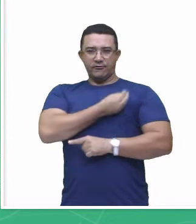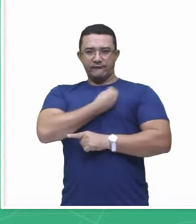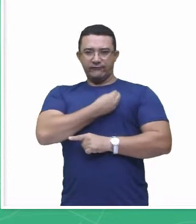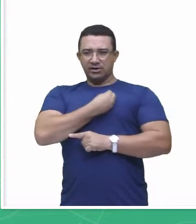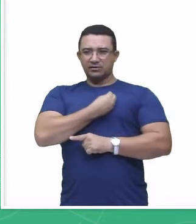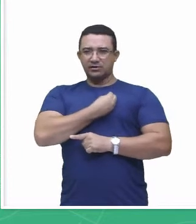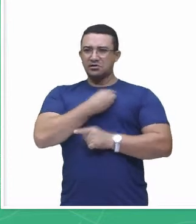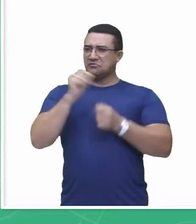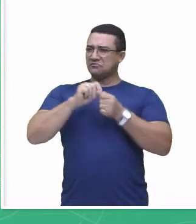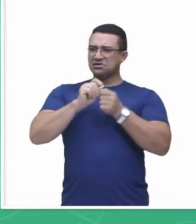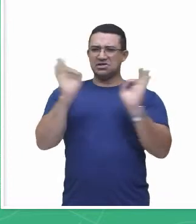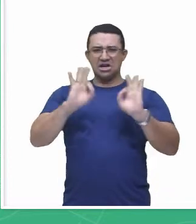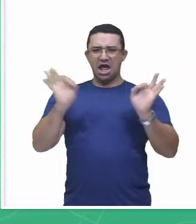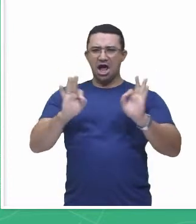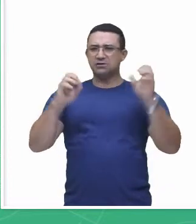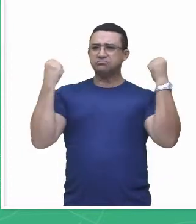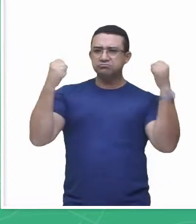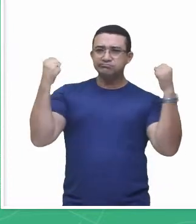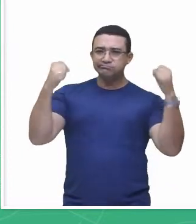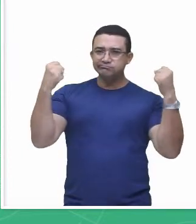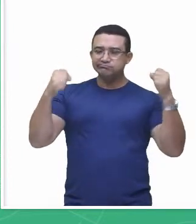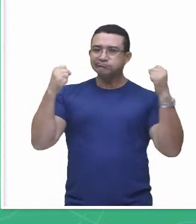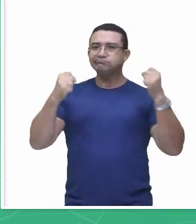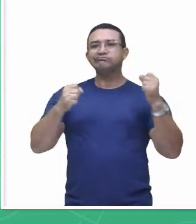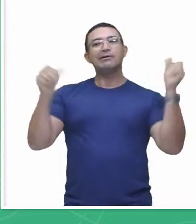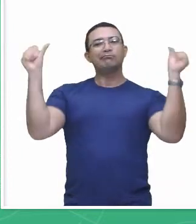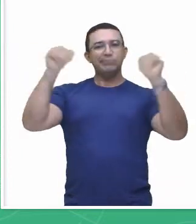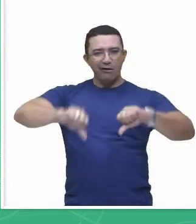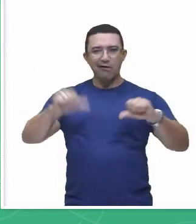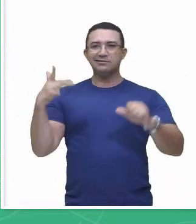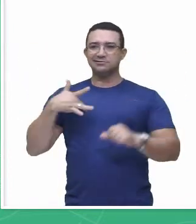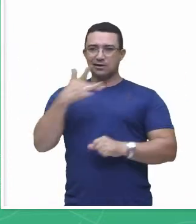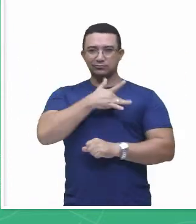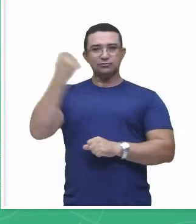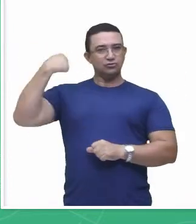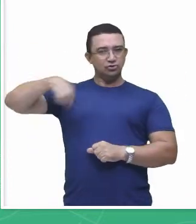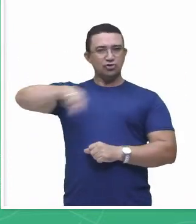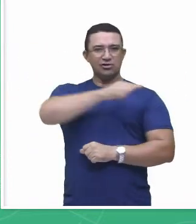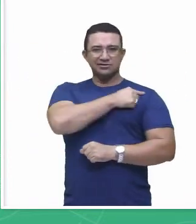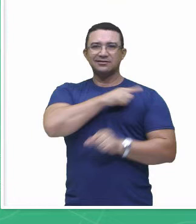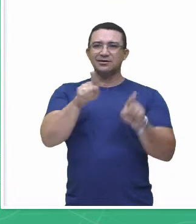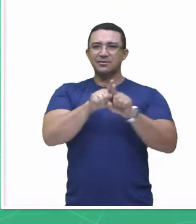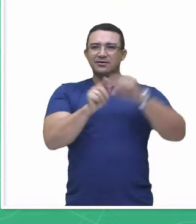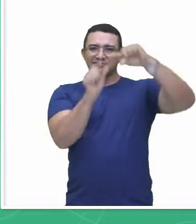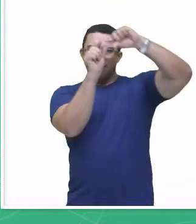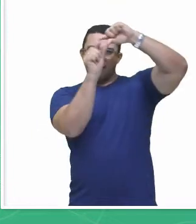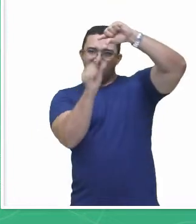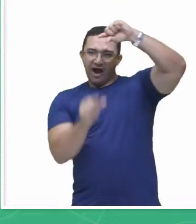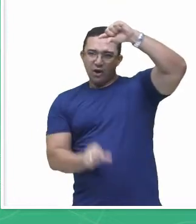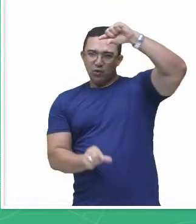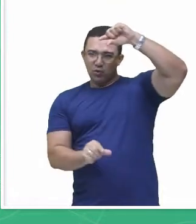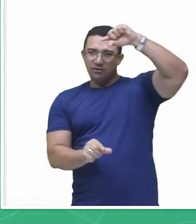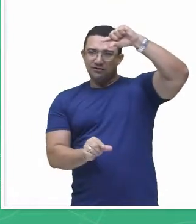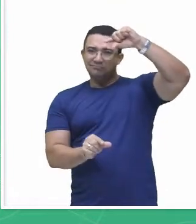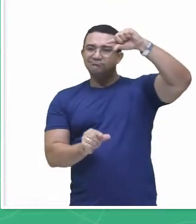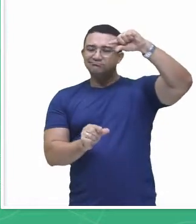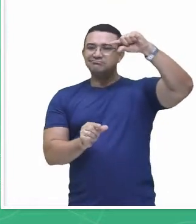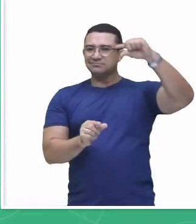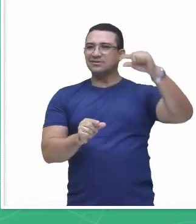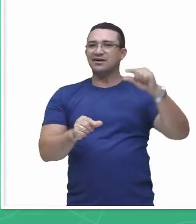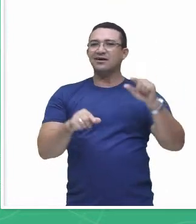está prejudicando cada vez mais cedo a saúde da nossa coluna vertebral, tornando-a frágil